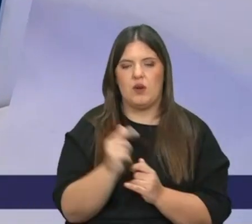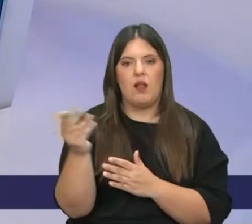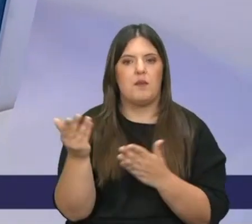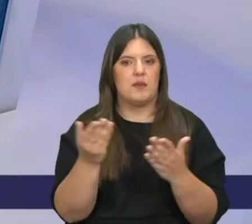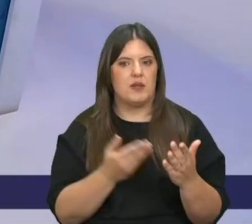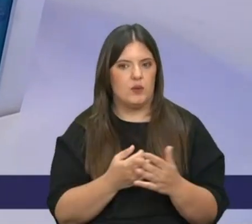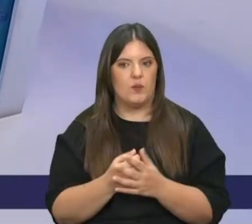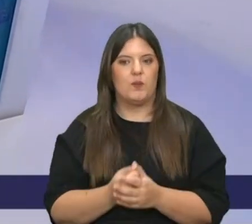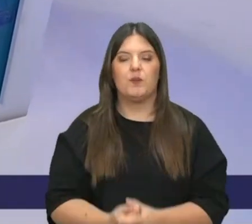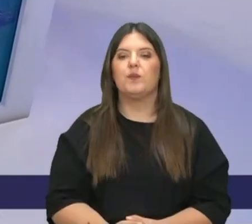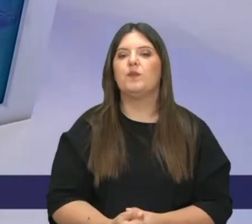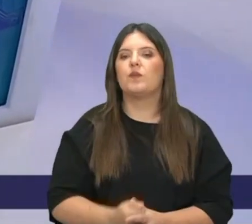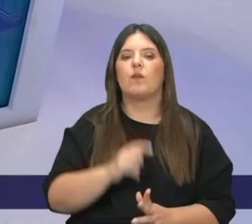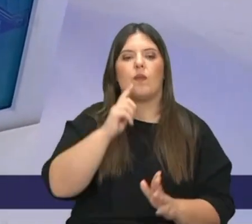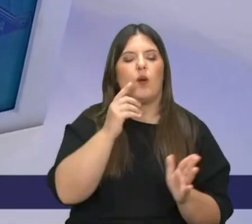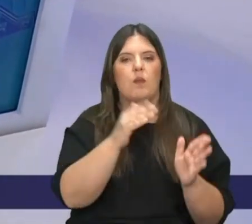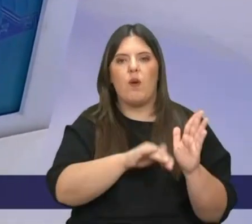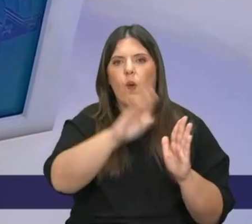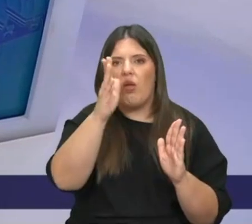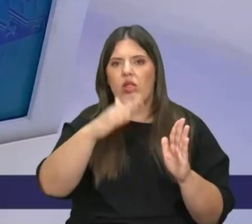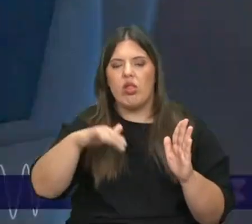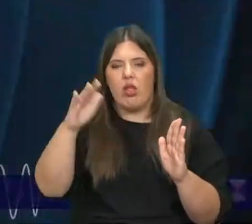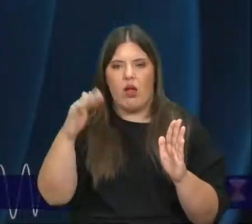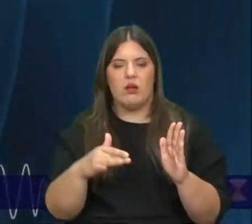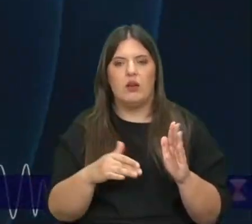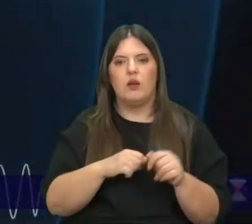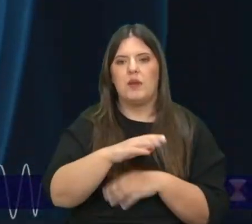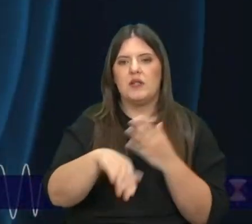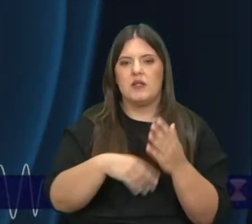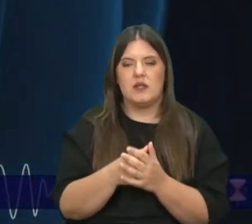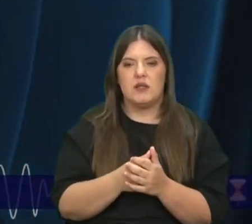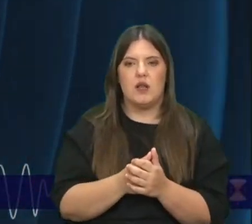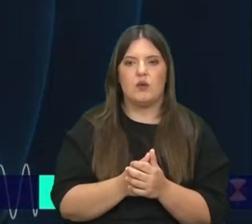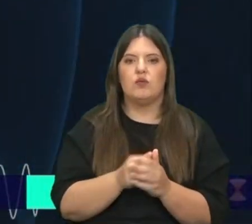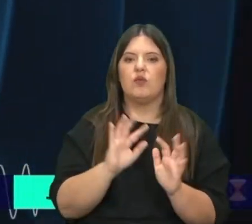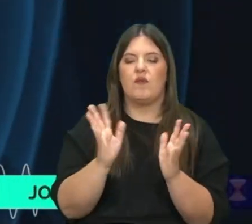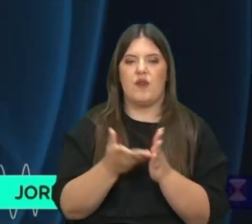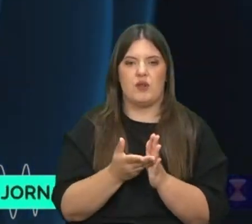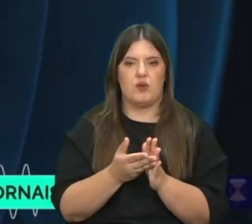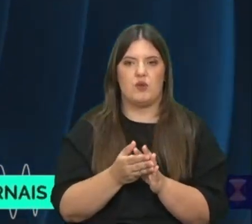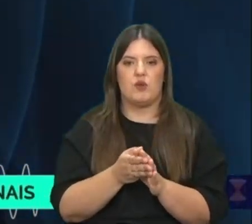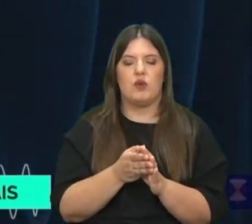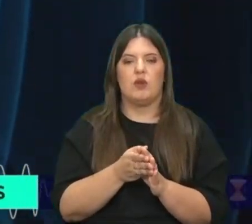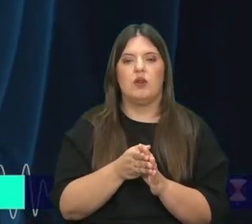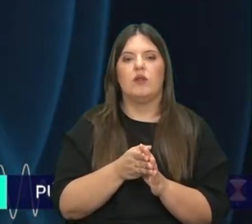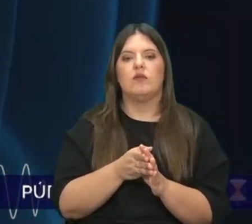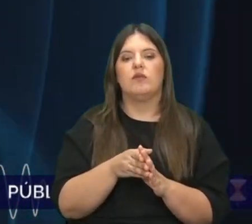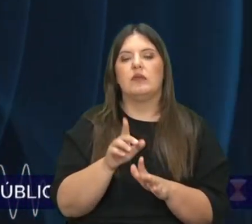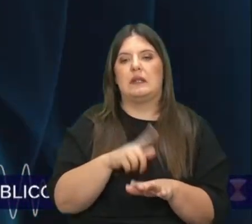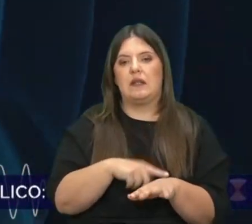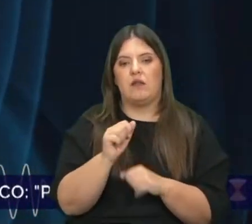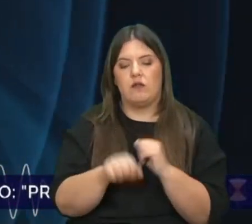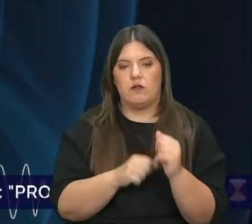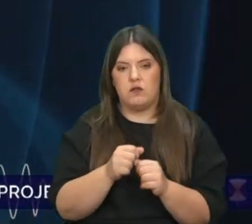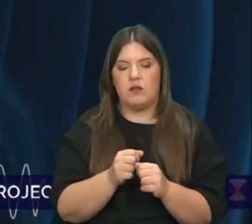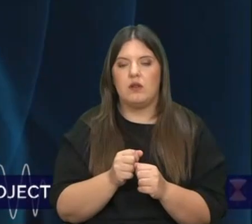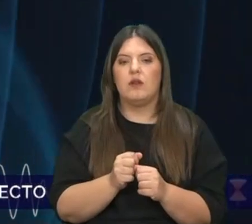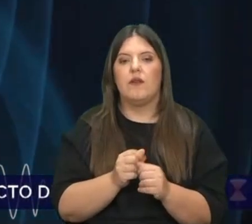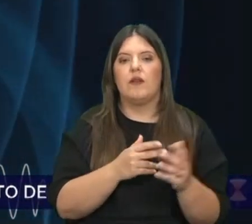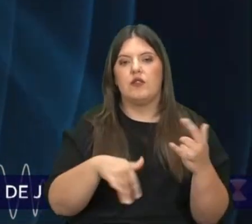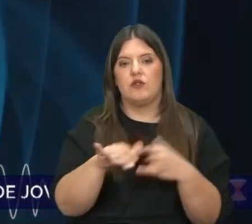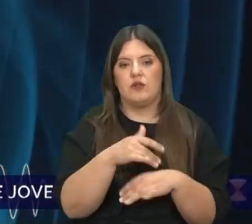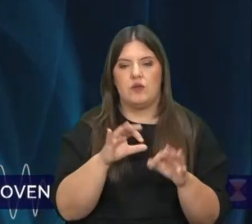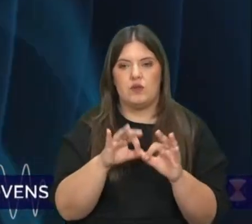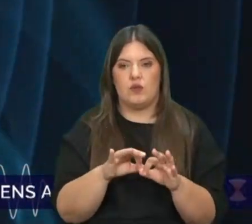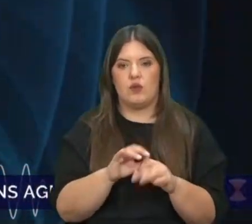apresentou uma onda gravitacional, ou seja, uma agitação no universo, uma agitação no tecido espaço-tempo do universo, e essas